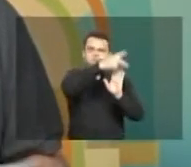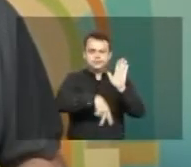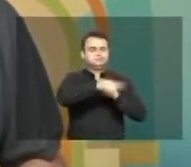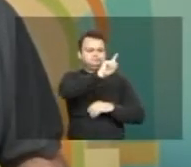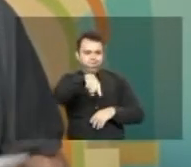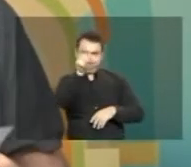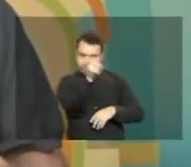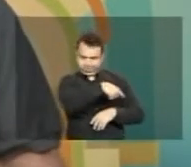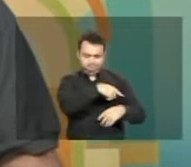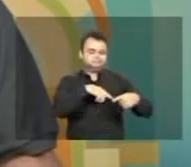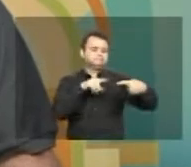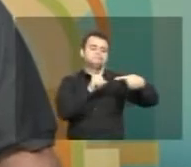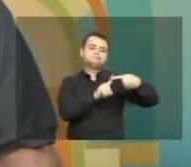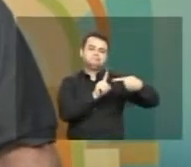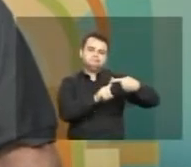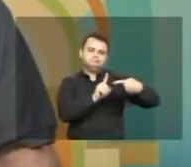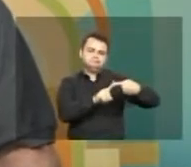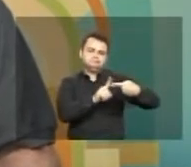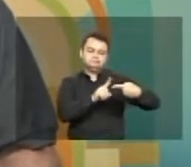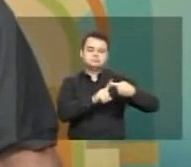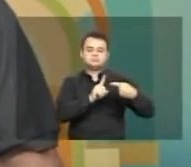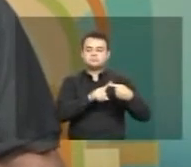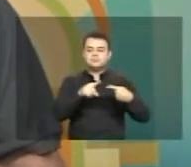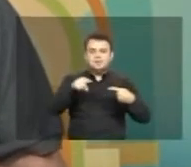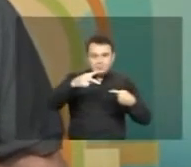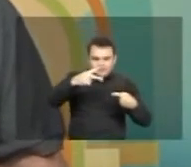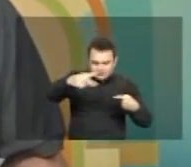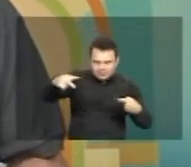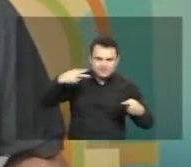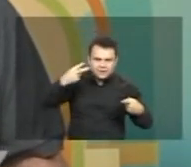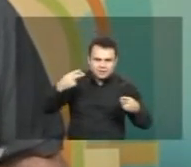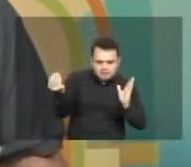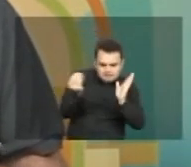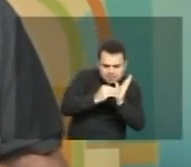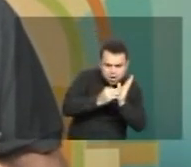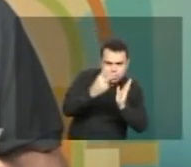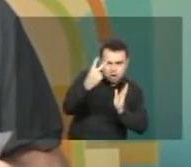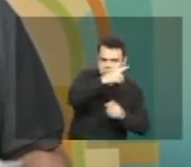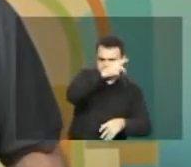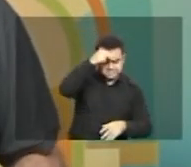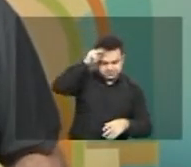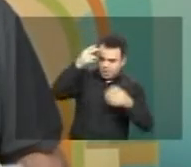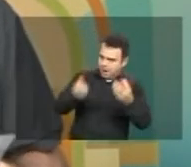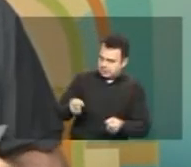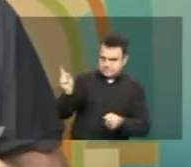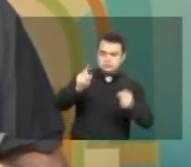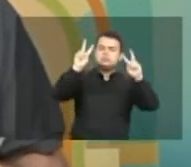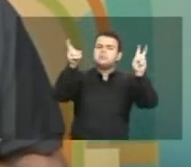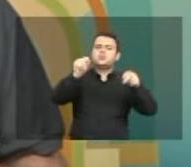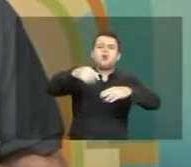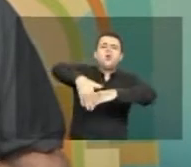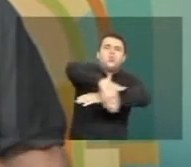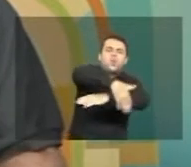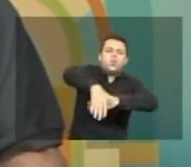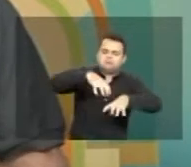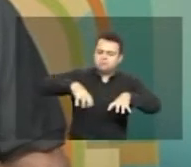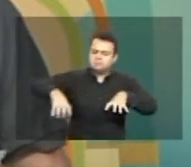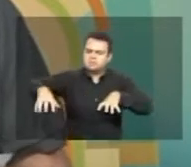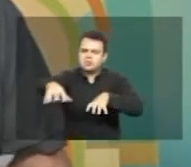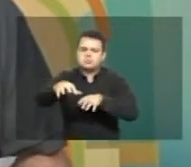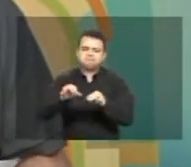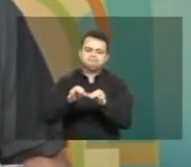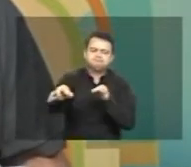dois vetos parciais o primeiro barra duas emendas feitas ao projeto de lei do executivo sobre a lei de zoneamento